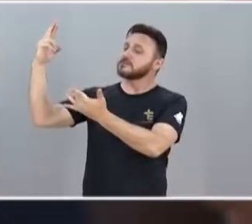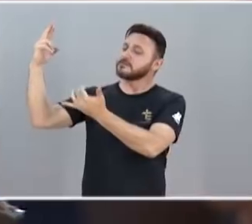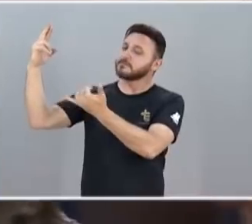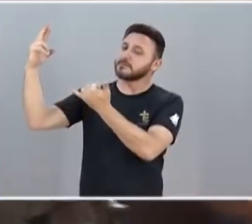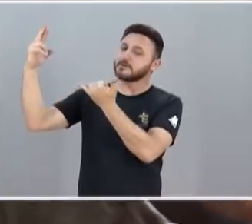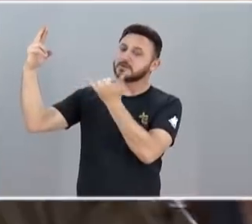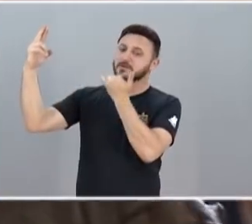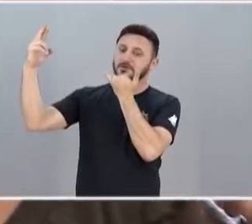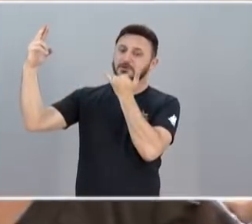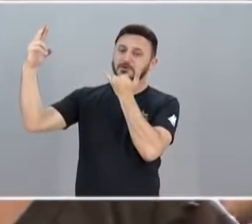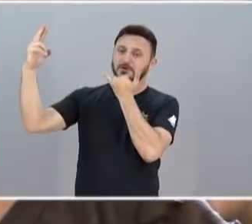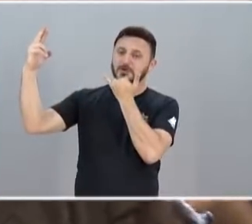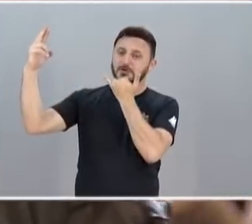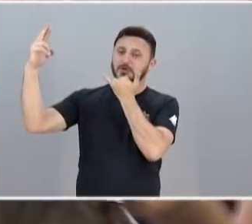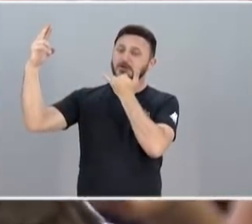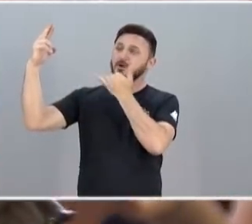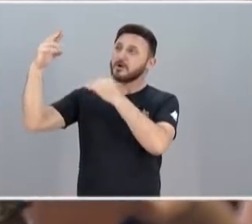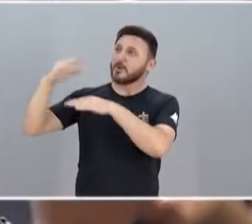pedir